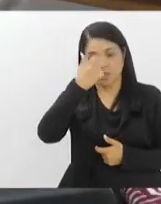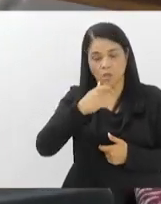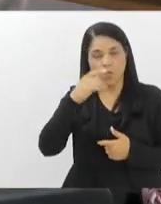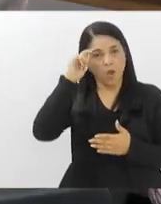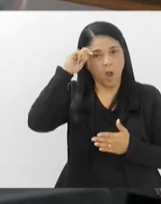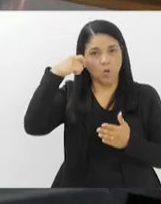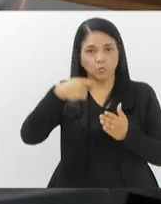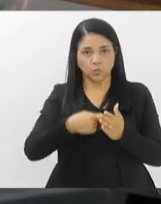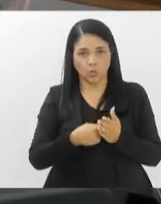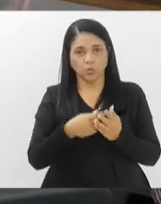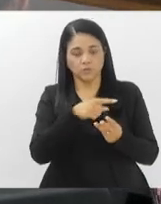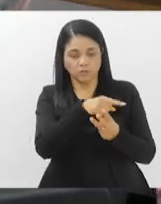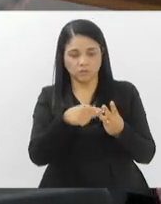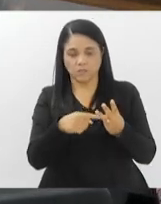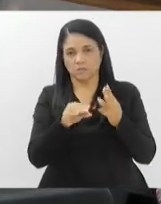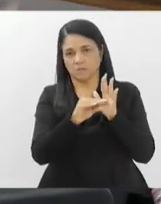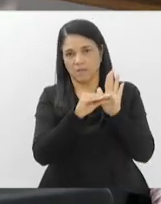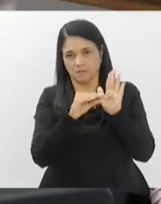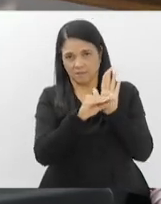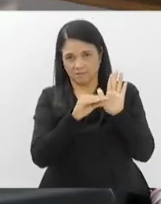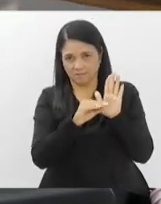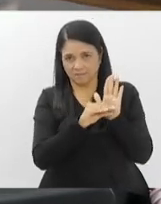autor das três emendas.